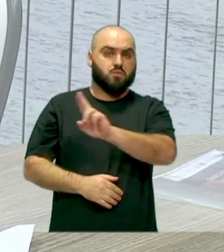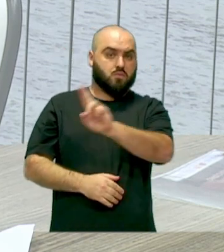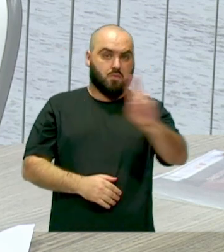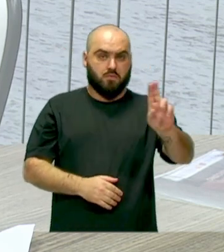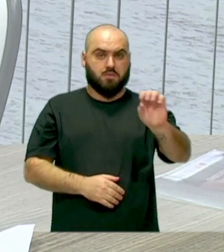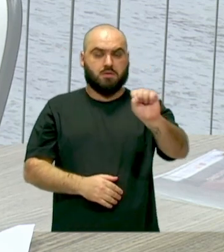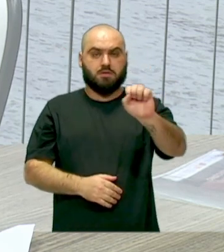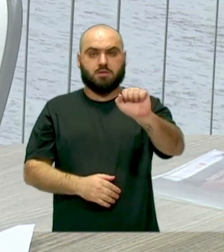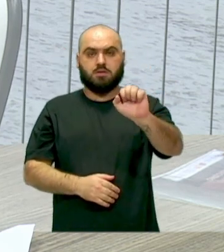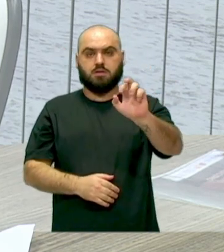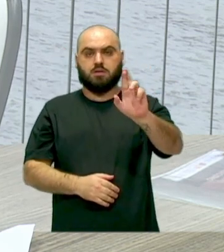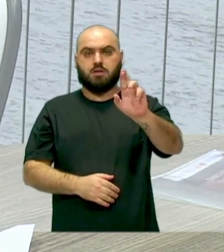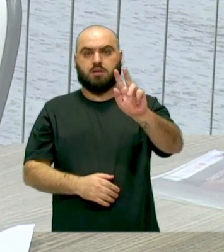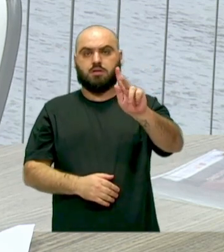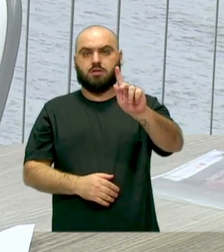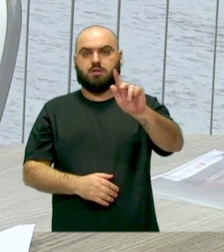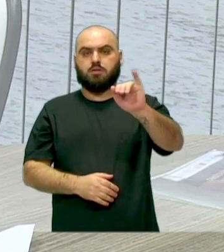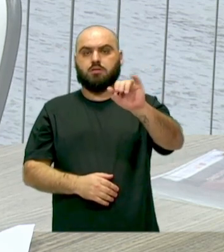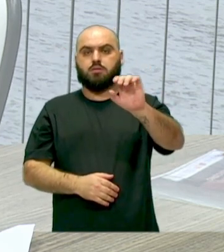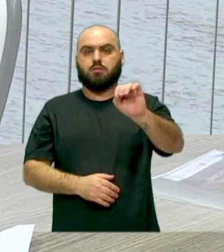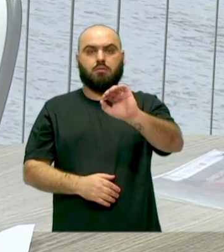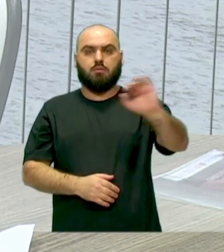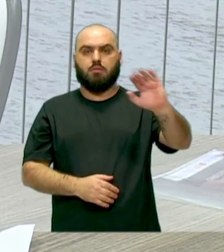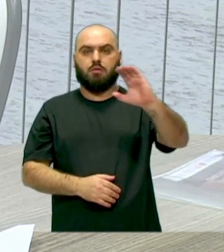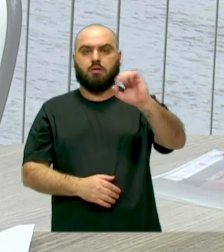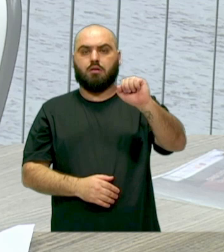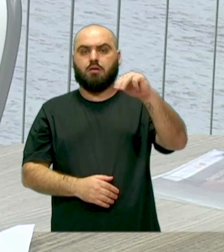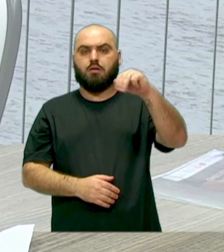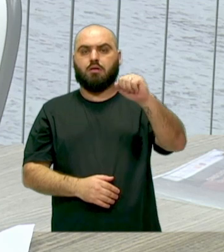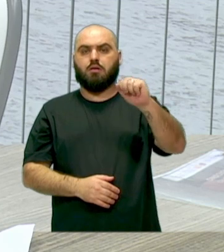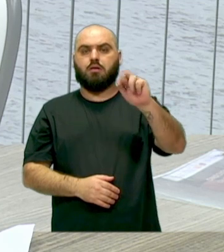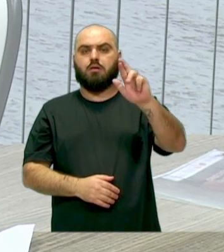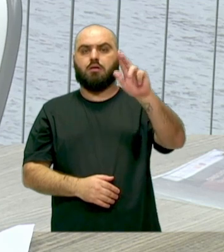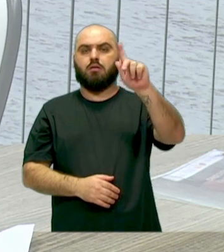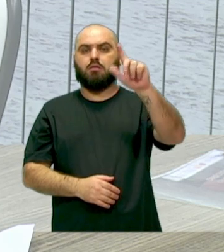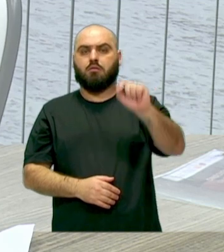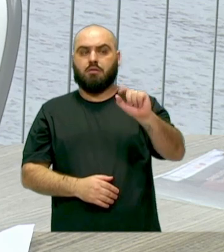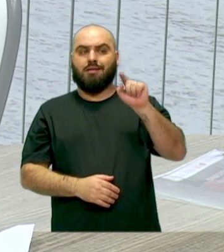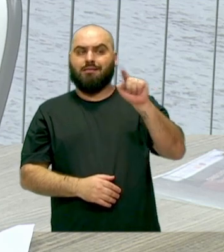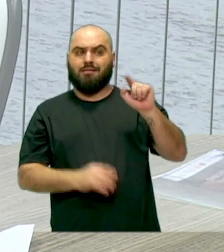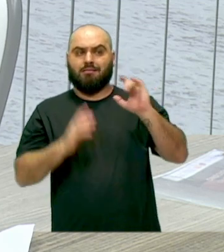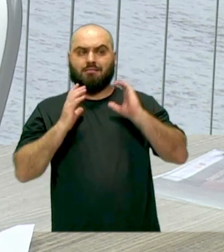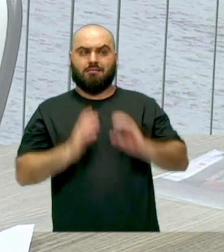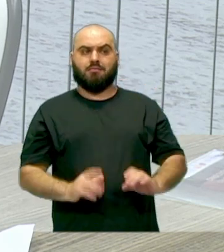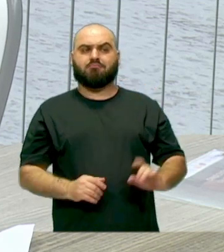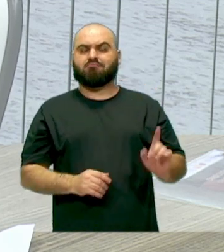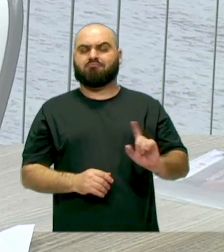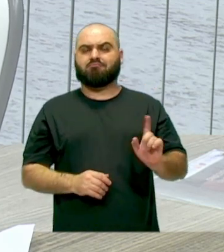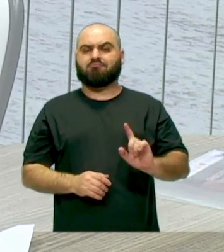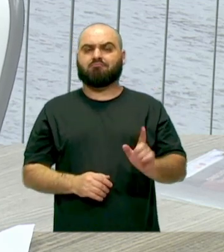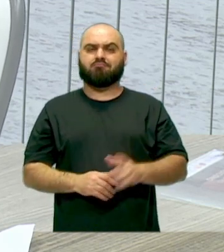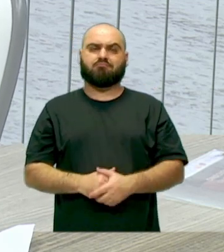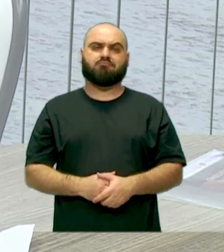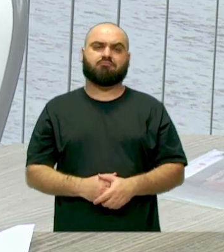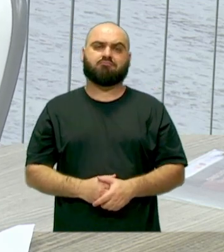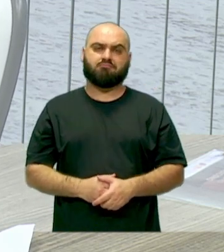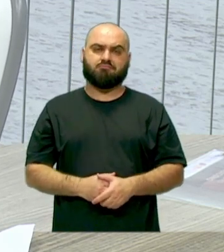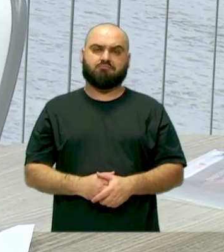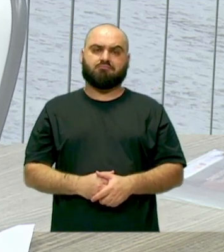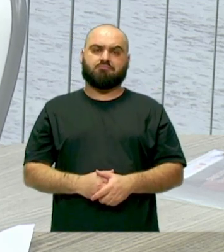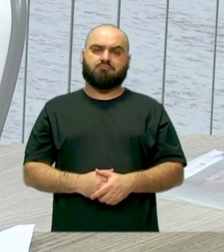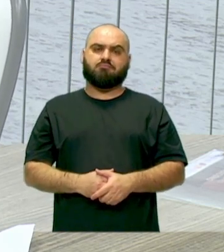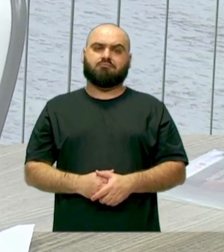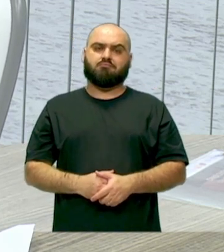né? Eu nem costumo dizer que ele é um cidadão, né? Eu costumo achar que